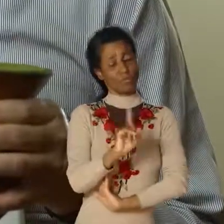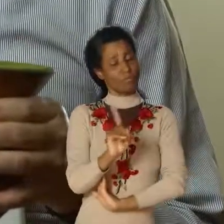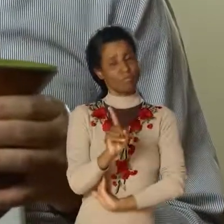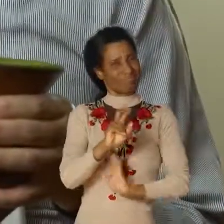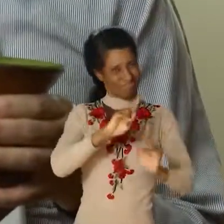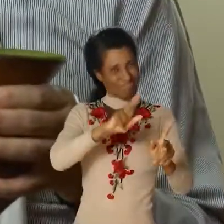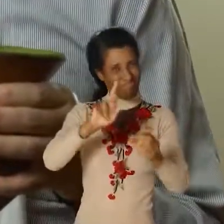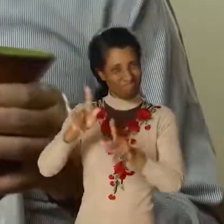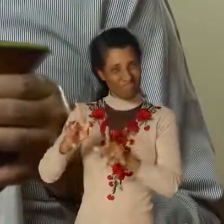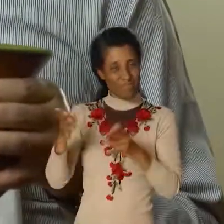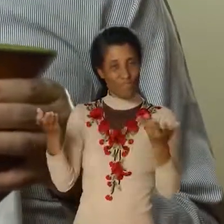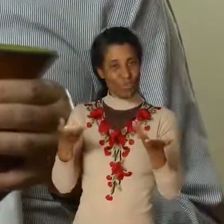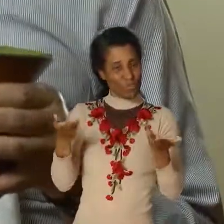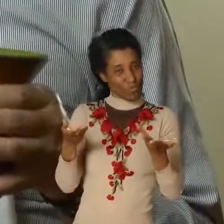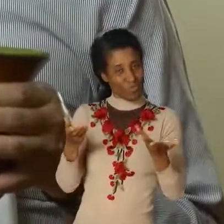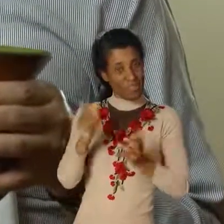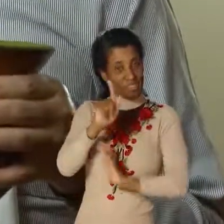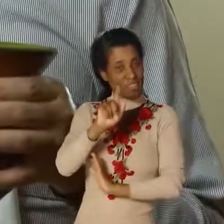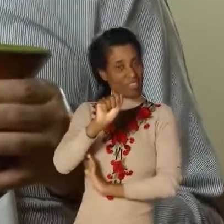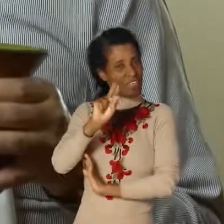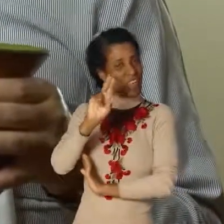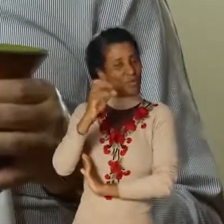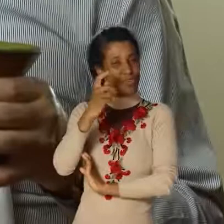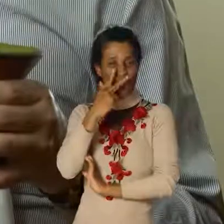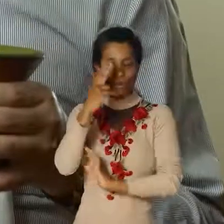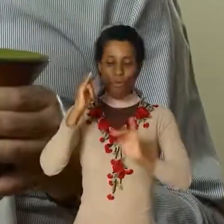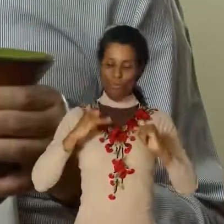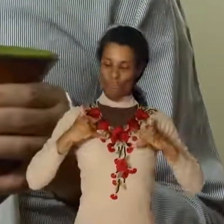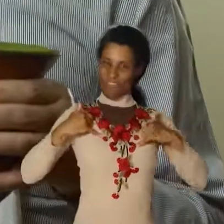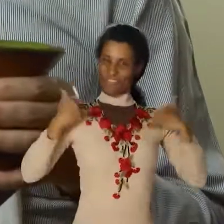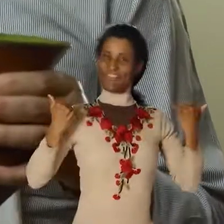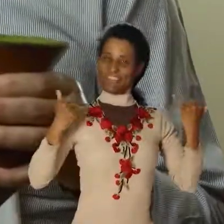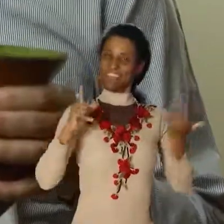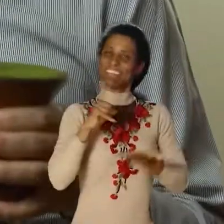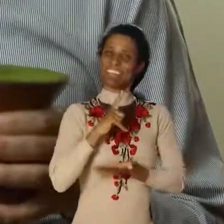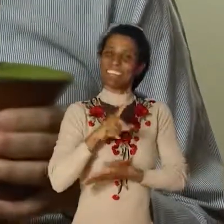pejorativo. E hoje não é mais. Gaúcho,